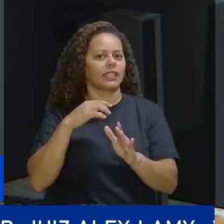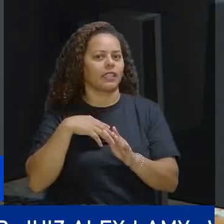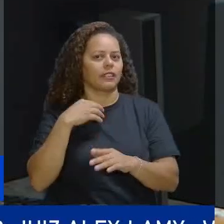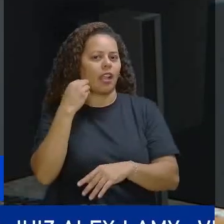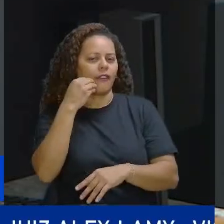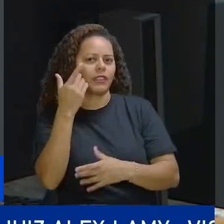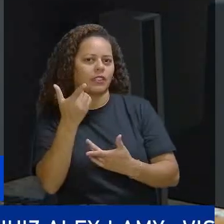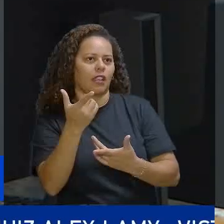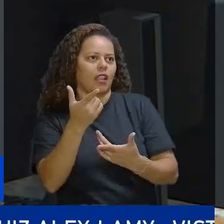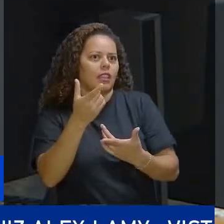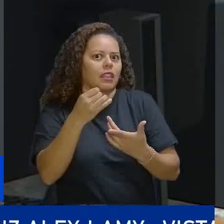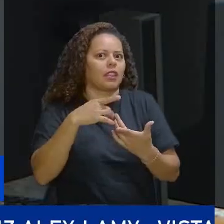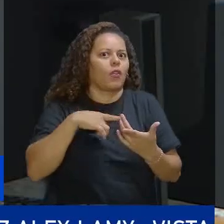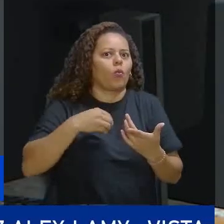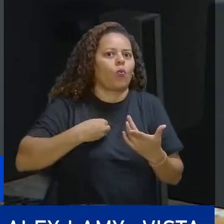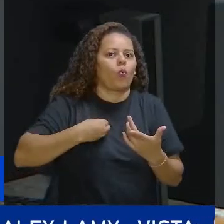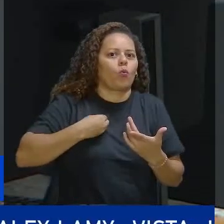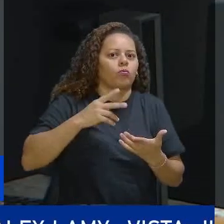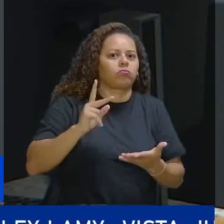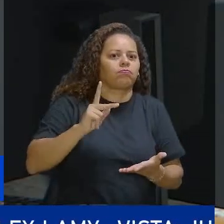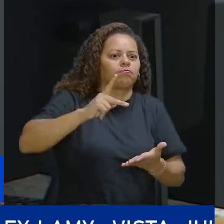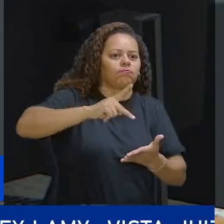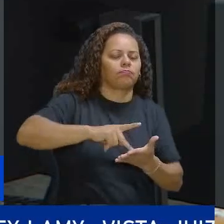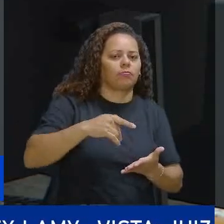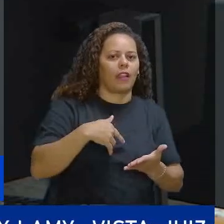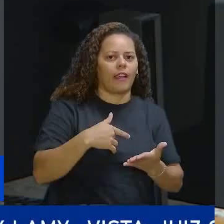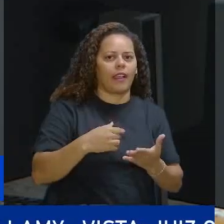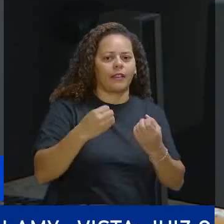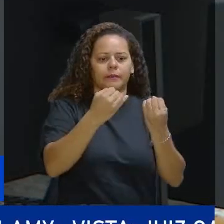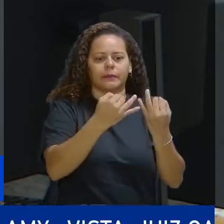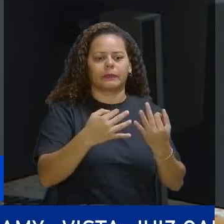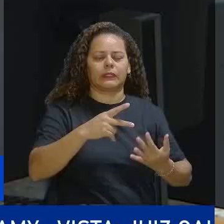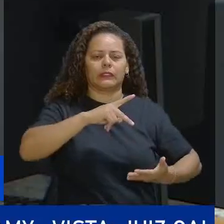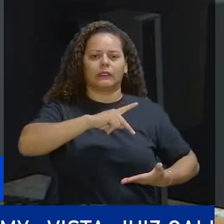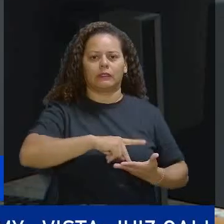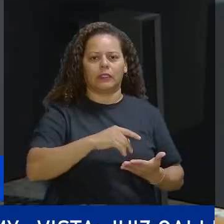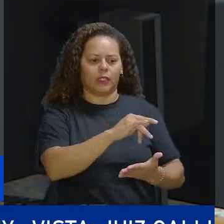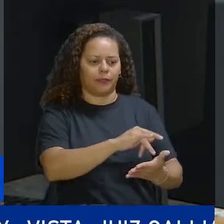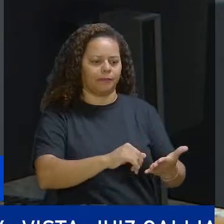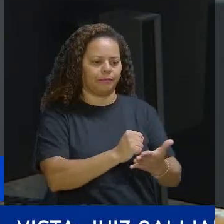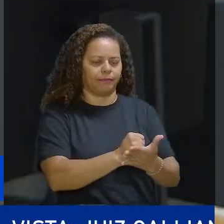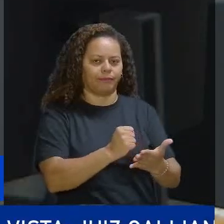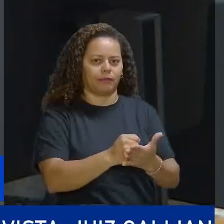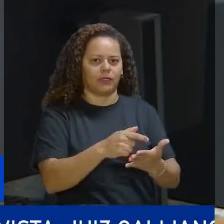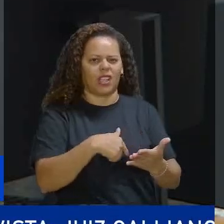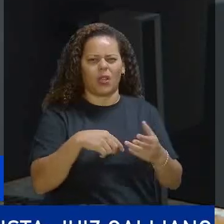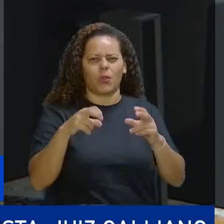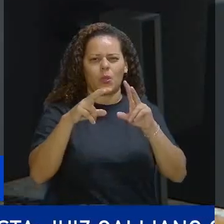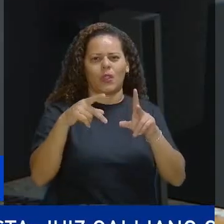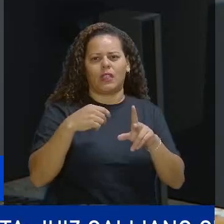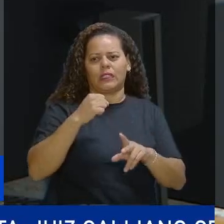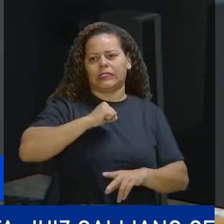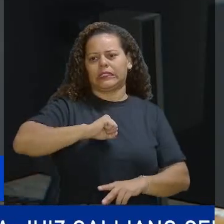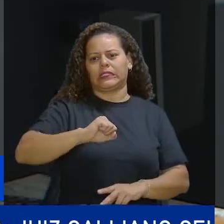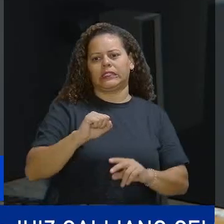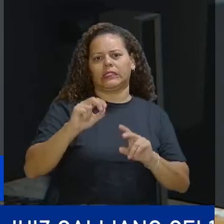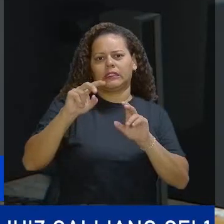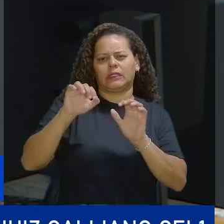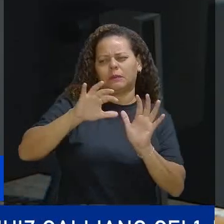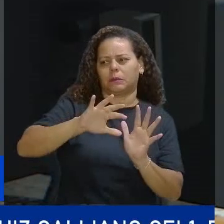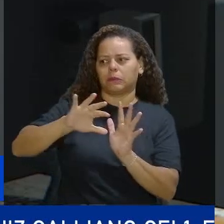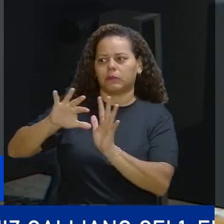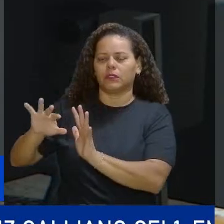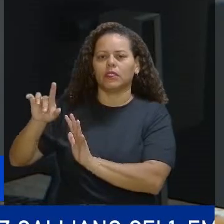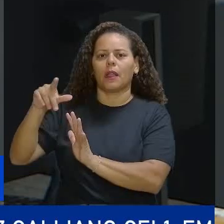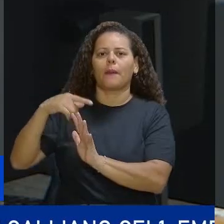se revelariam suficientes para infirmar os fundamentos da decisão recorrida. Nestas circunstâncias, não há o que falar em cerceamento de defesa. No que